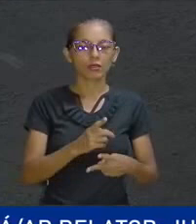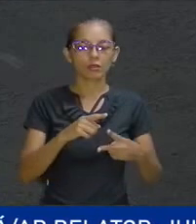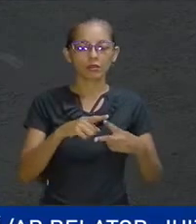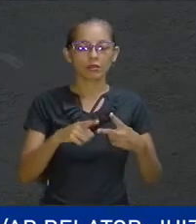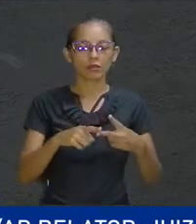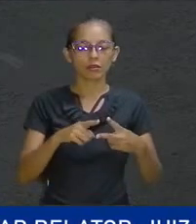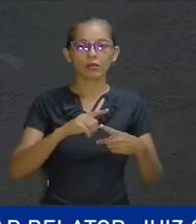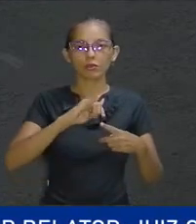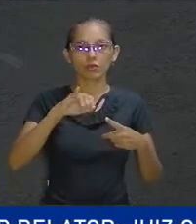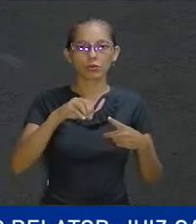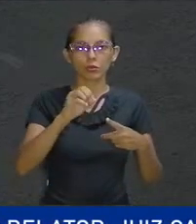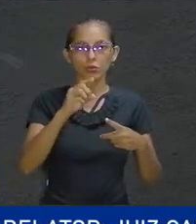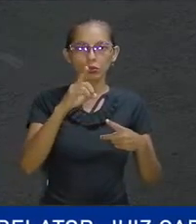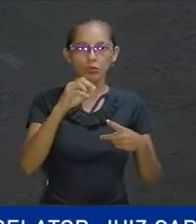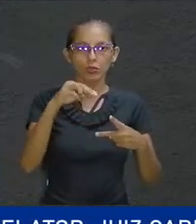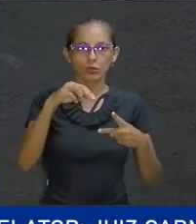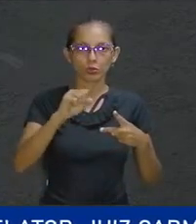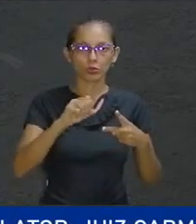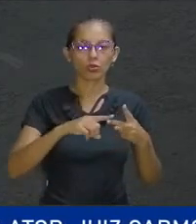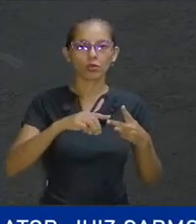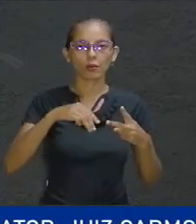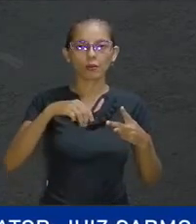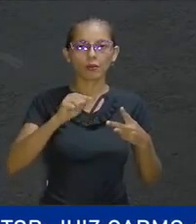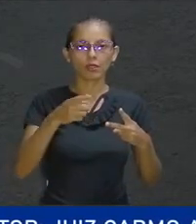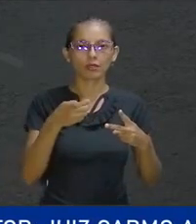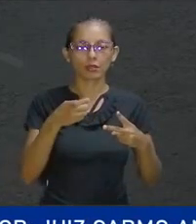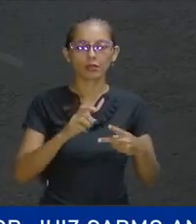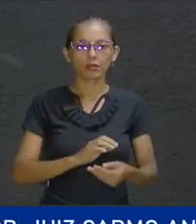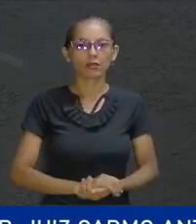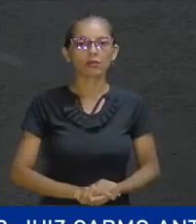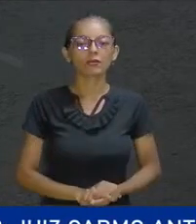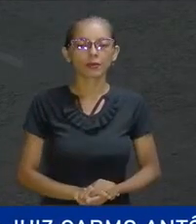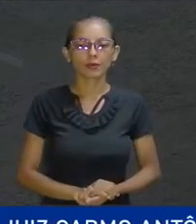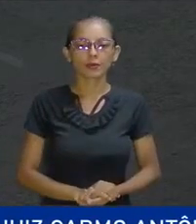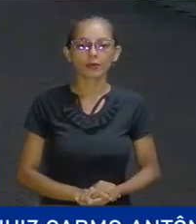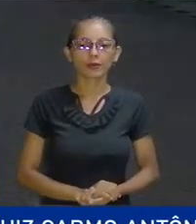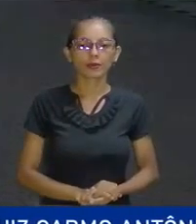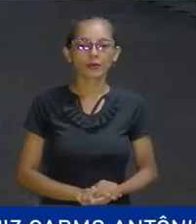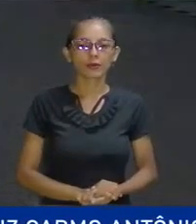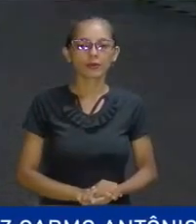Andrade. Doutor Exílio, boa tarde, Vossa Excelência está com a palavra. Plenário.